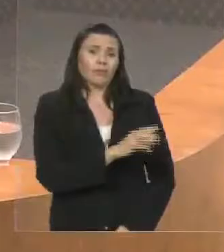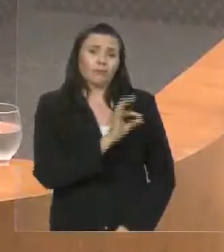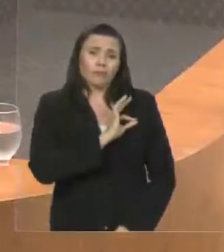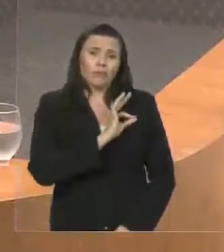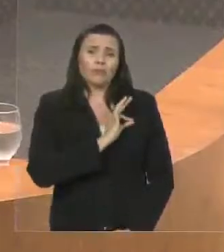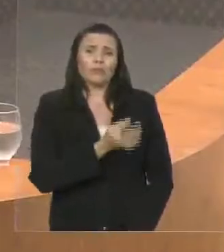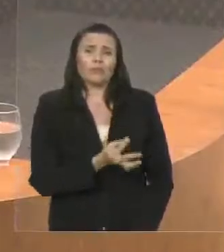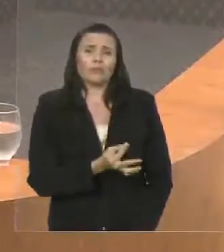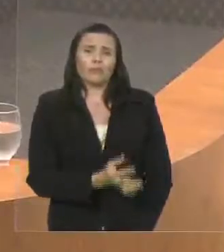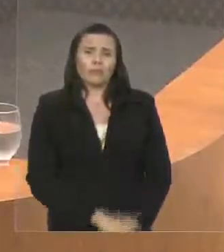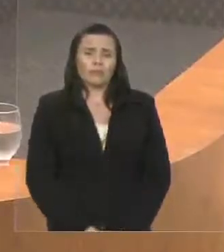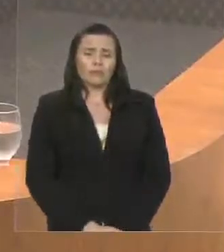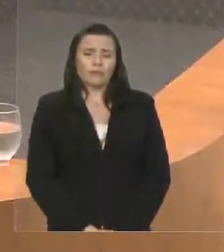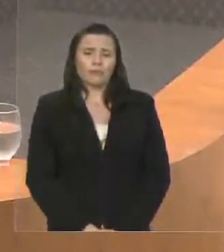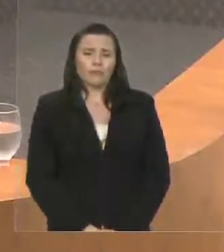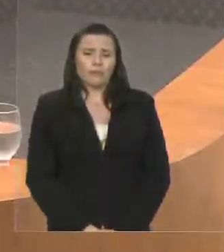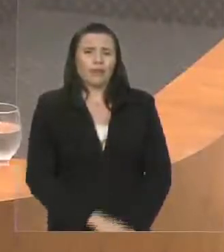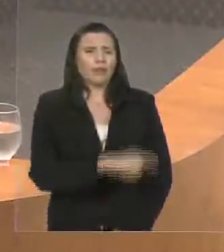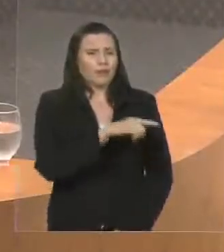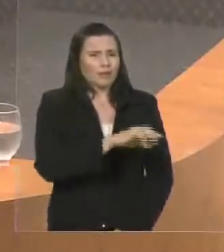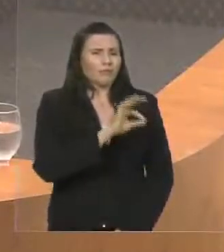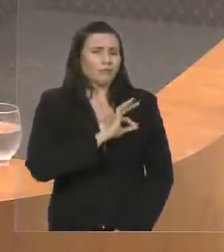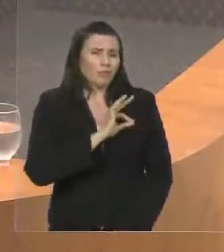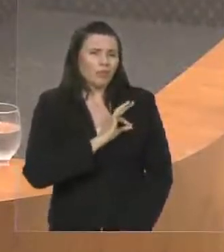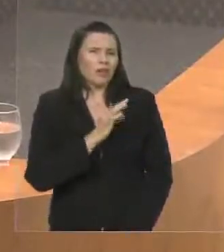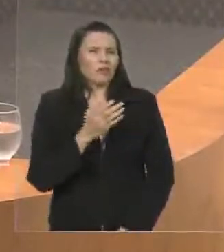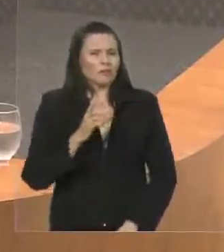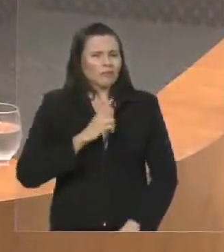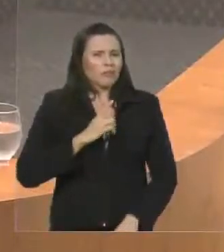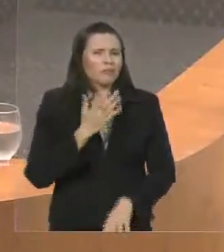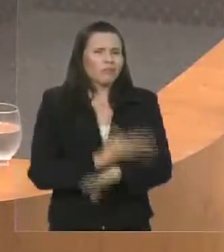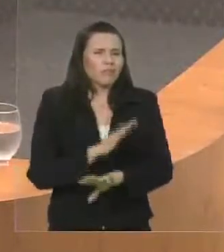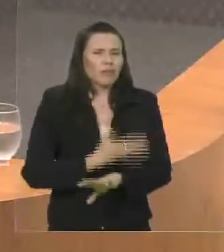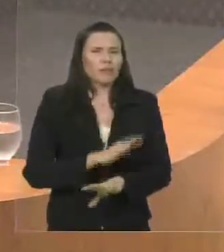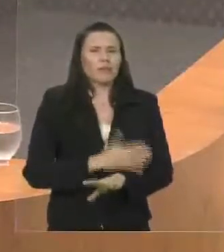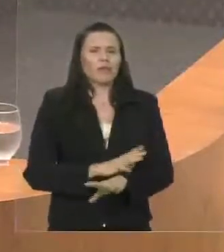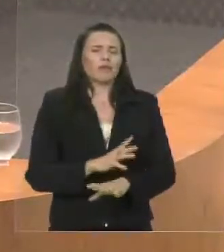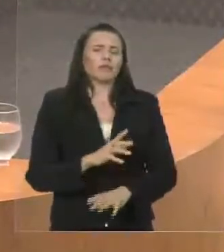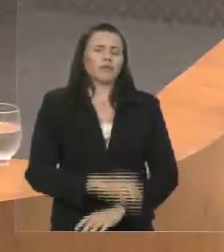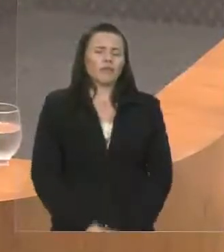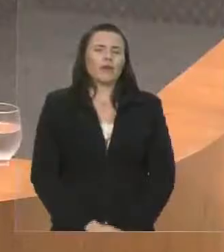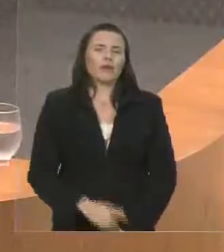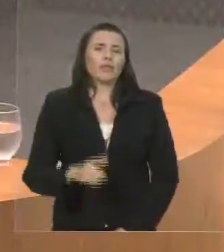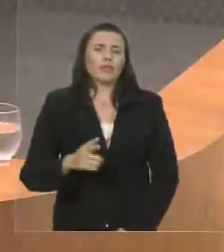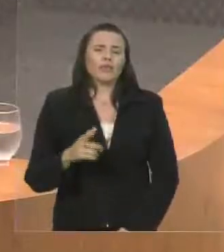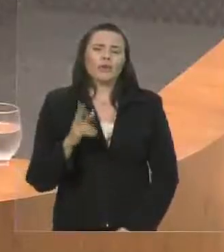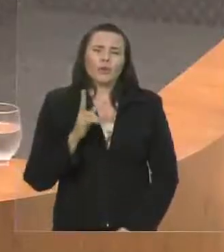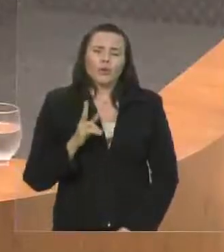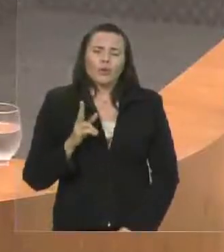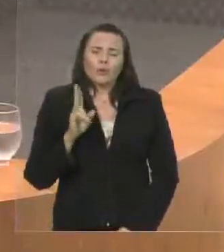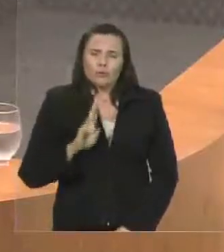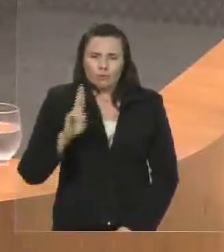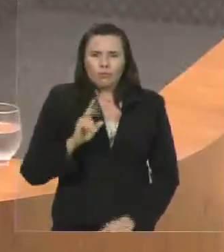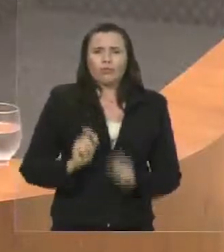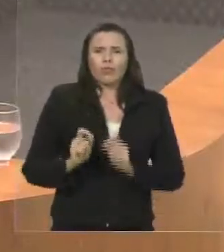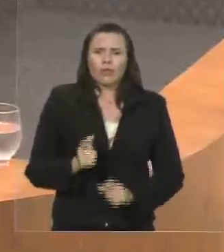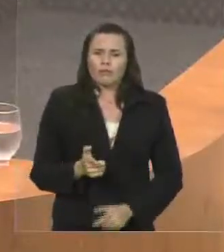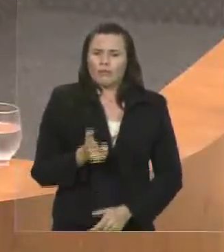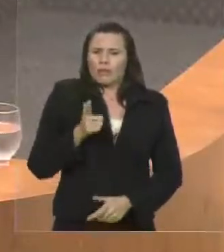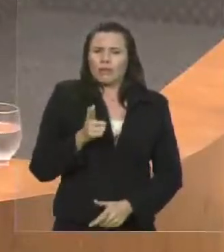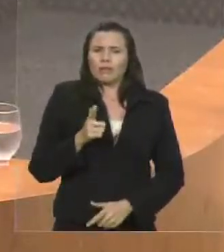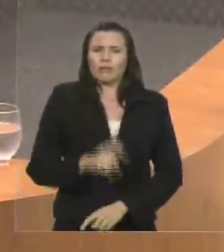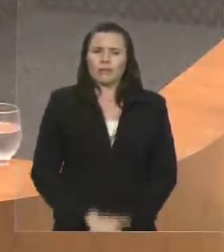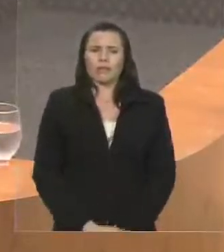senhoras deputadas, que é treinada para enfrentar bandidos, que usa arma de fogo e assim mesmo é violentada,